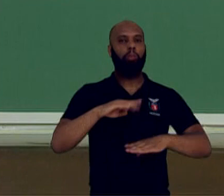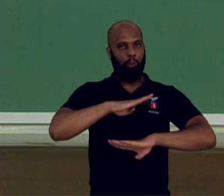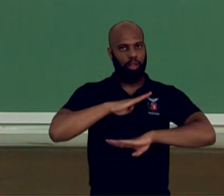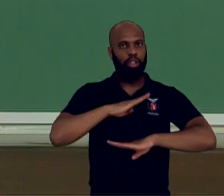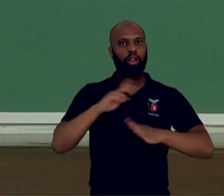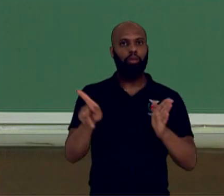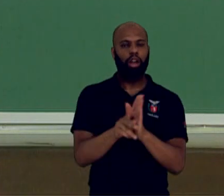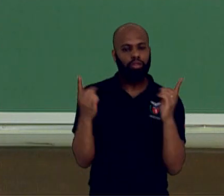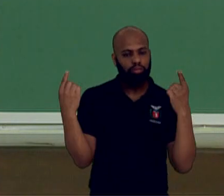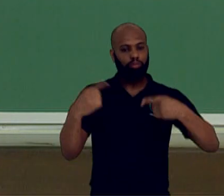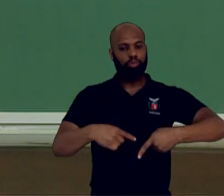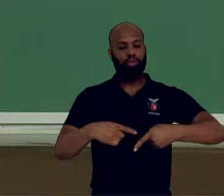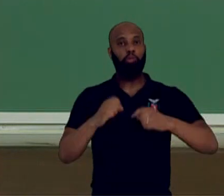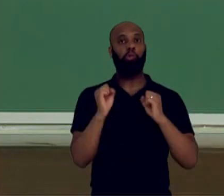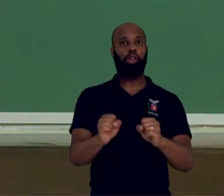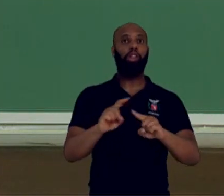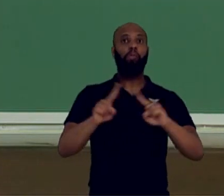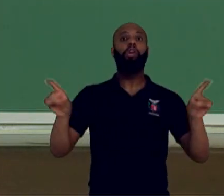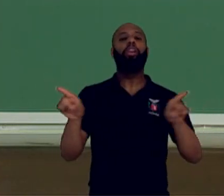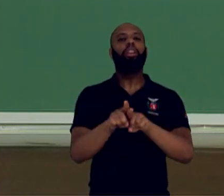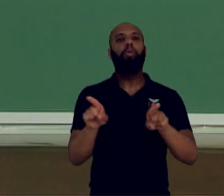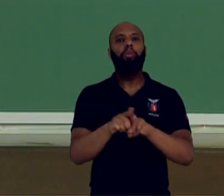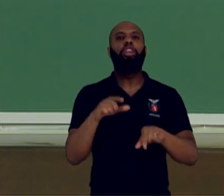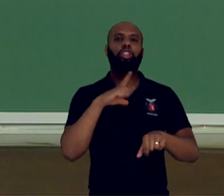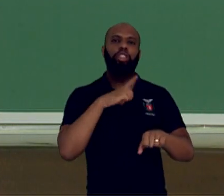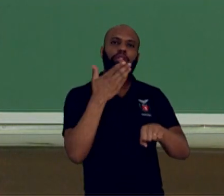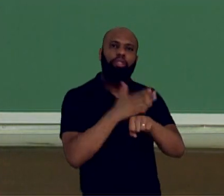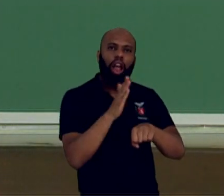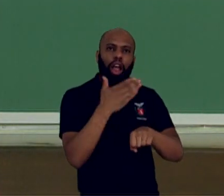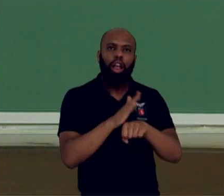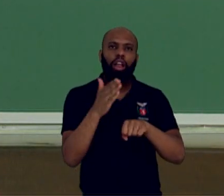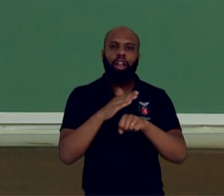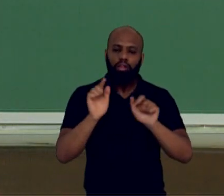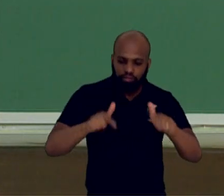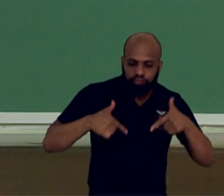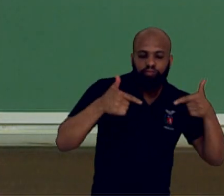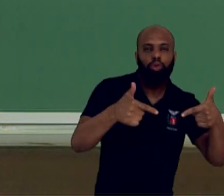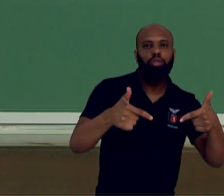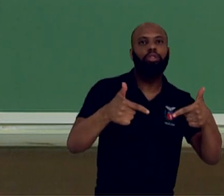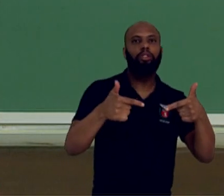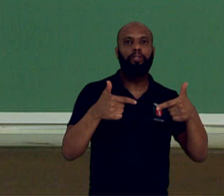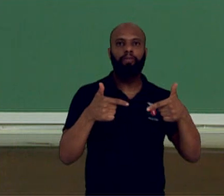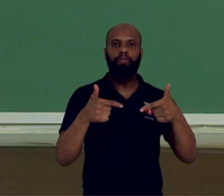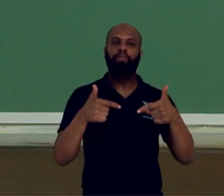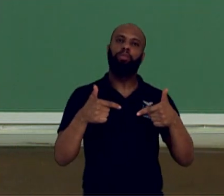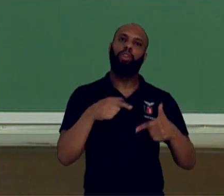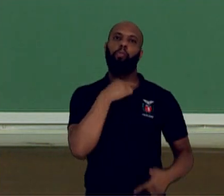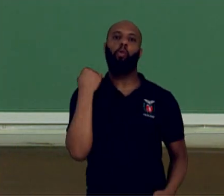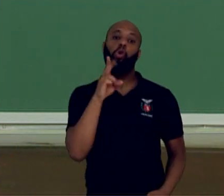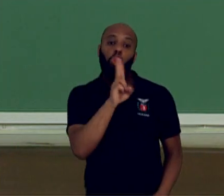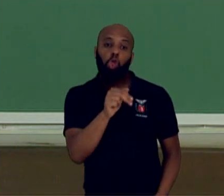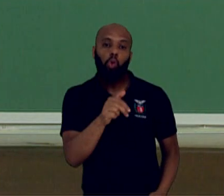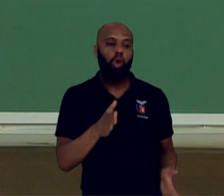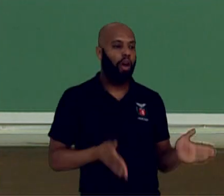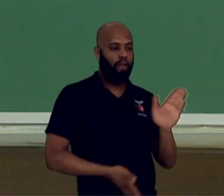de disputa de poder, mas eram também treinados para enfrentar a morte e nunca fugir de um